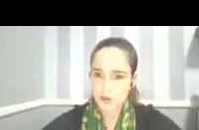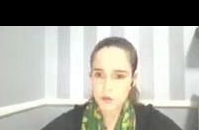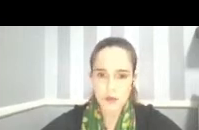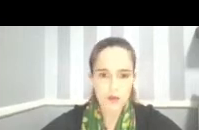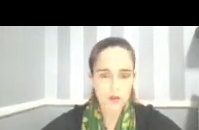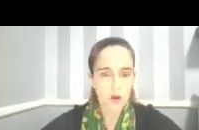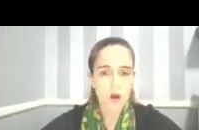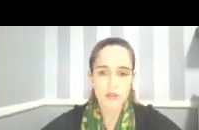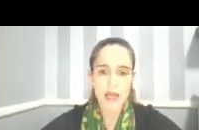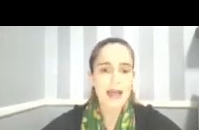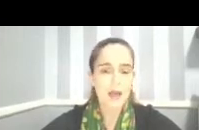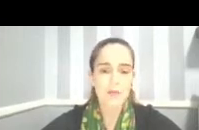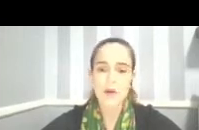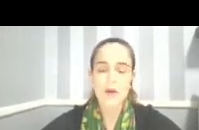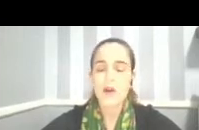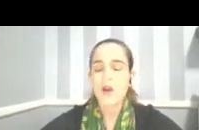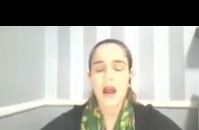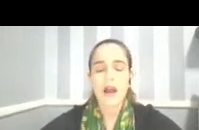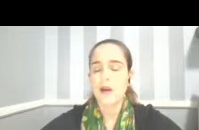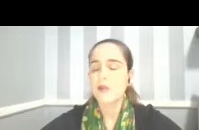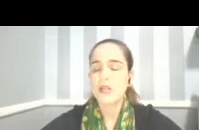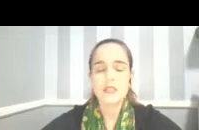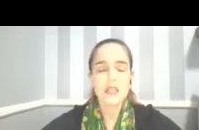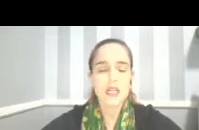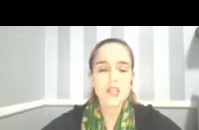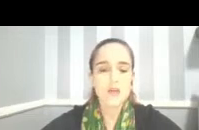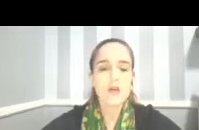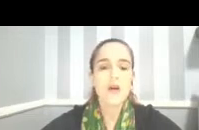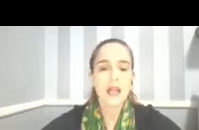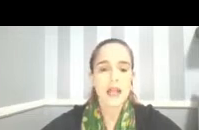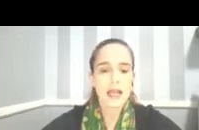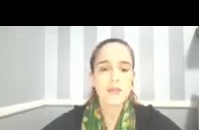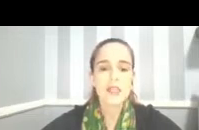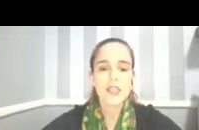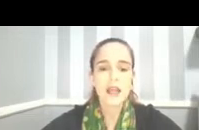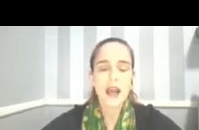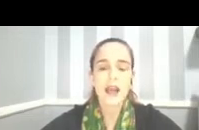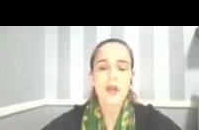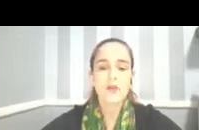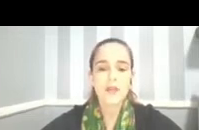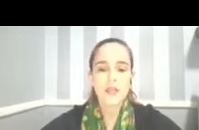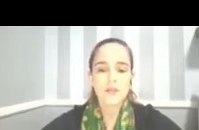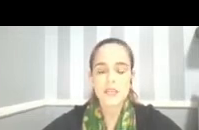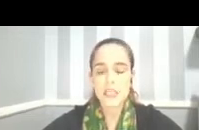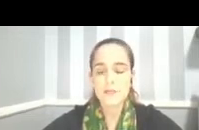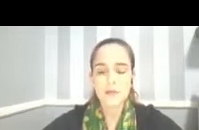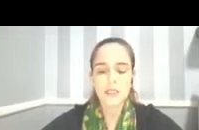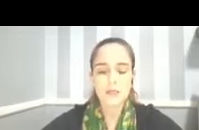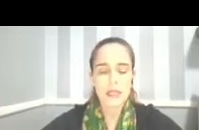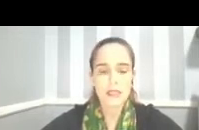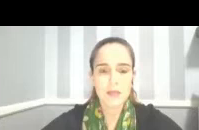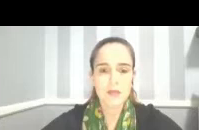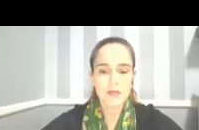fez todos os primeiros socorros, acabou, a ambulância ainda não chegou, lembra de estar cobrindo a vítima